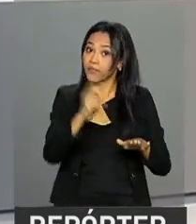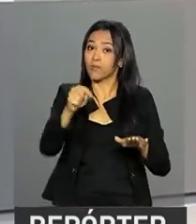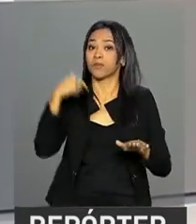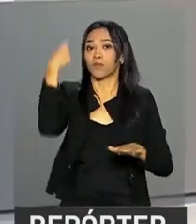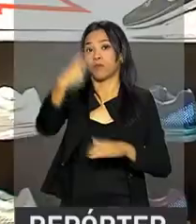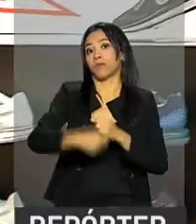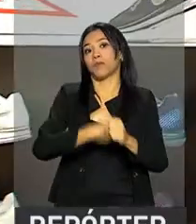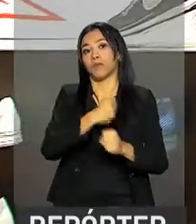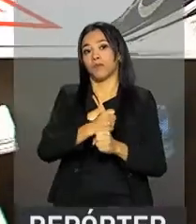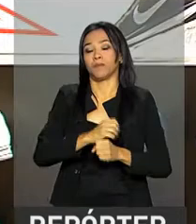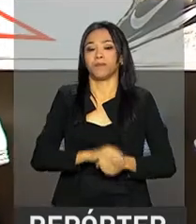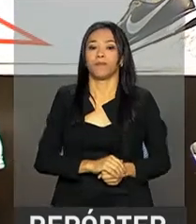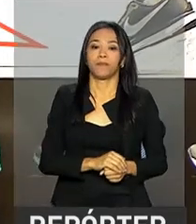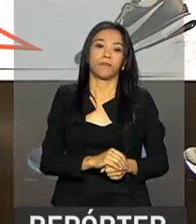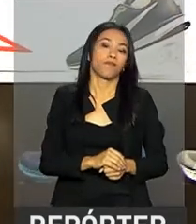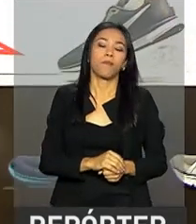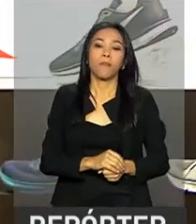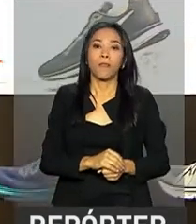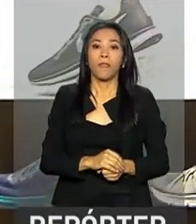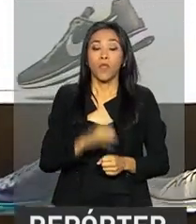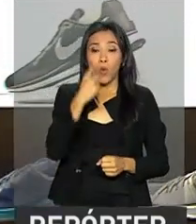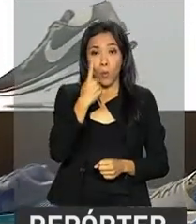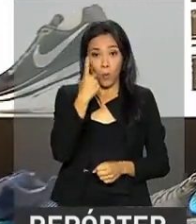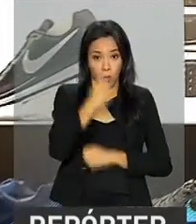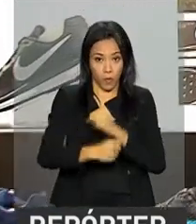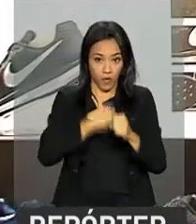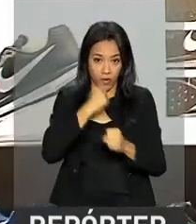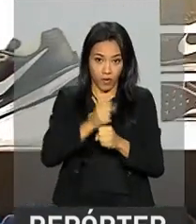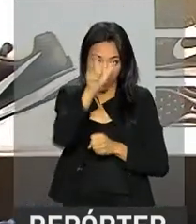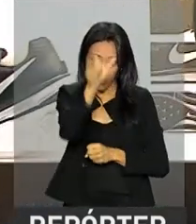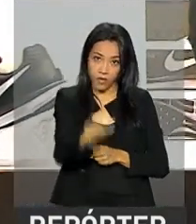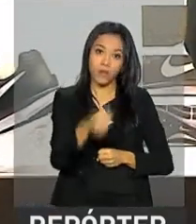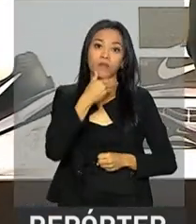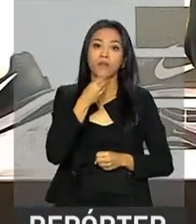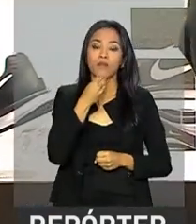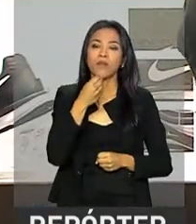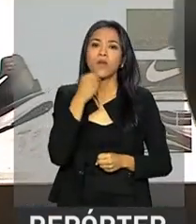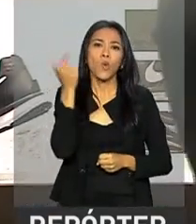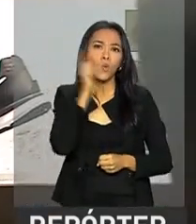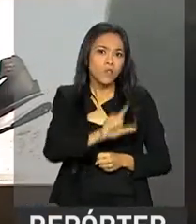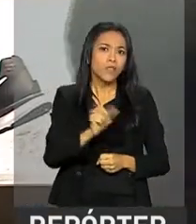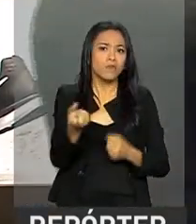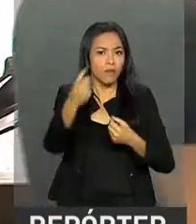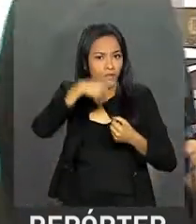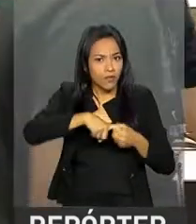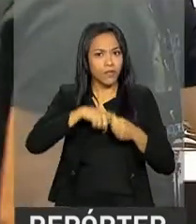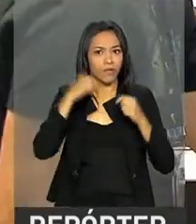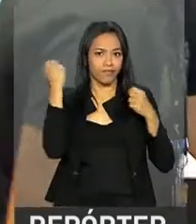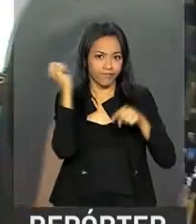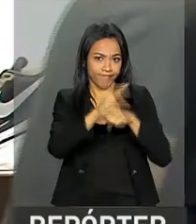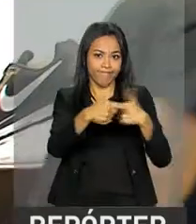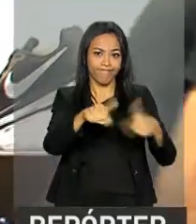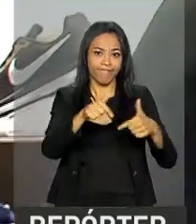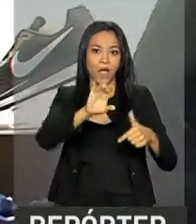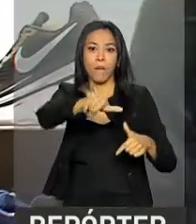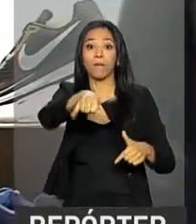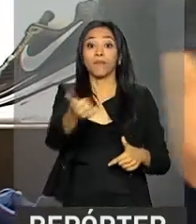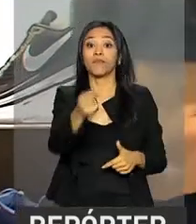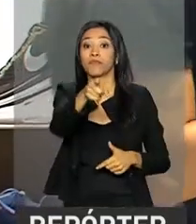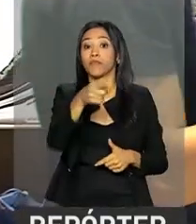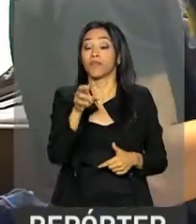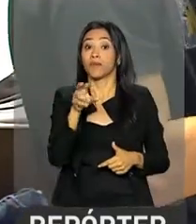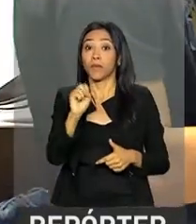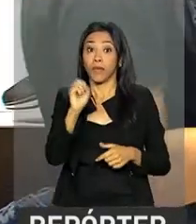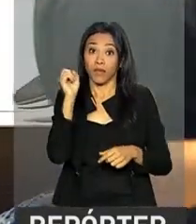vem há cerca de um ano anderson ganhou uma chance de voltar a trabalhar aproveitou a oferta de